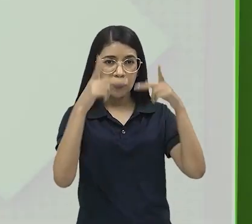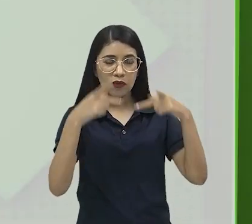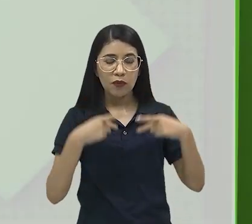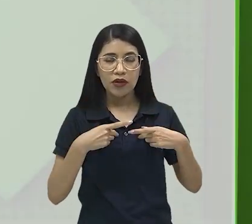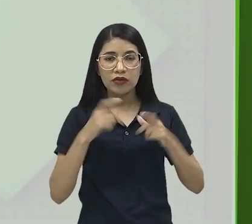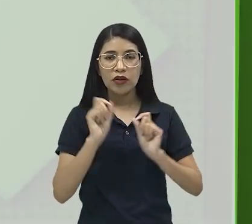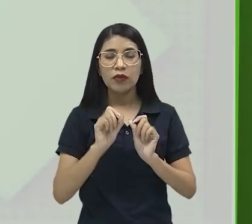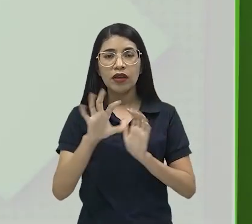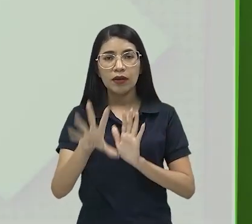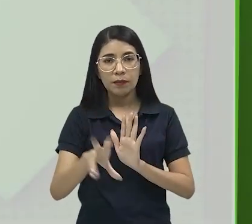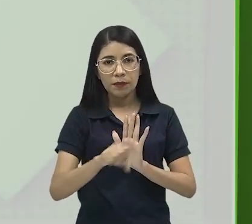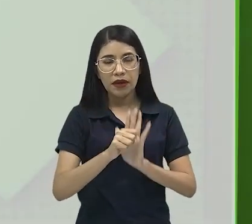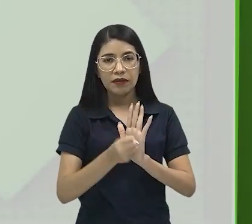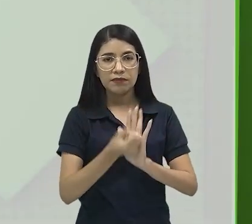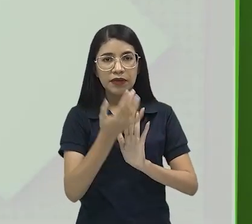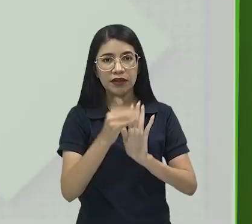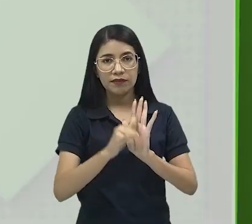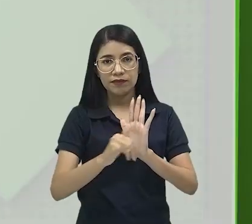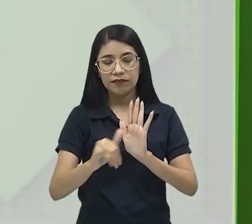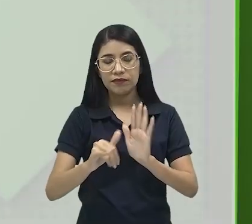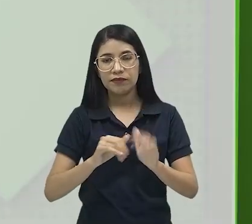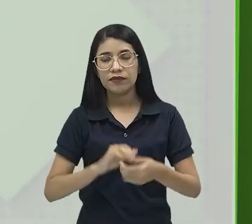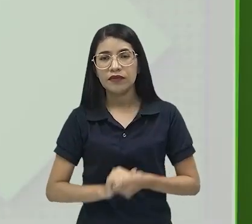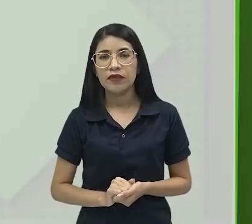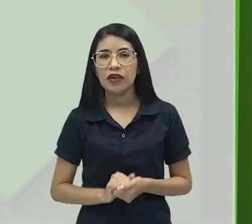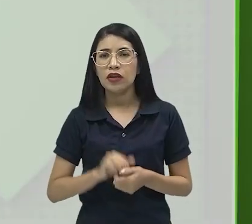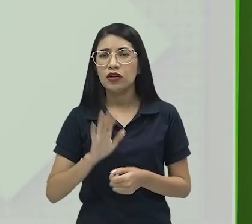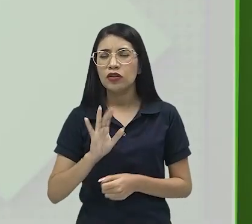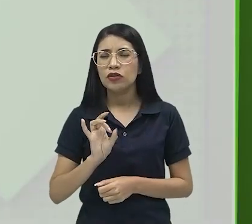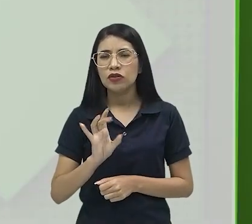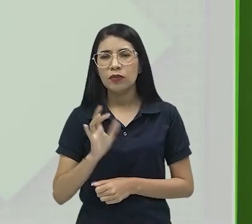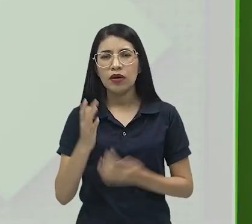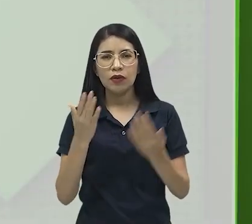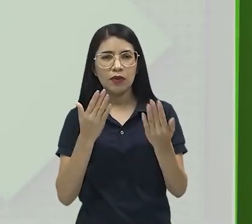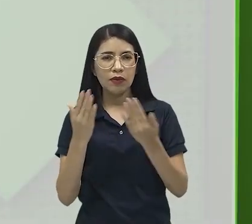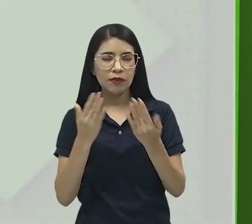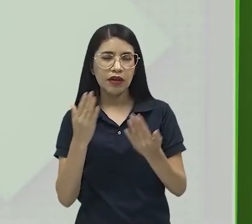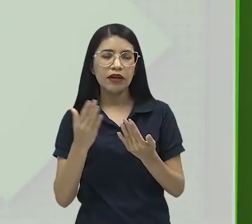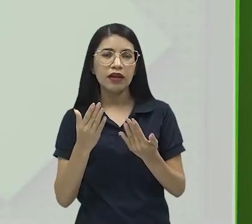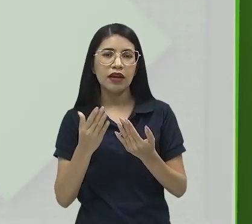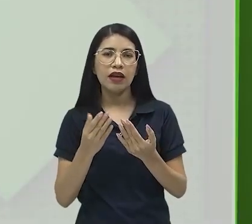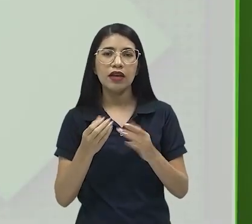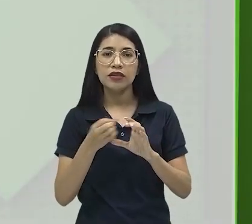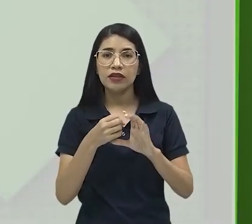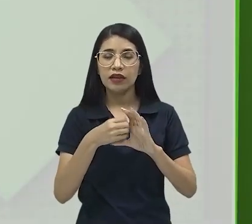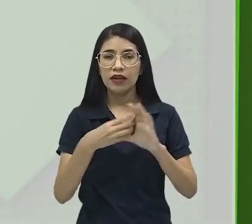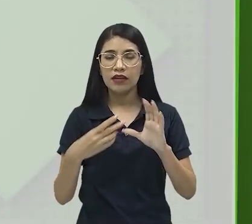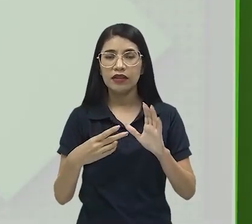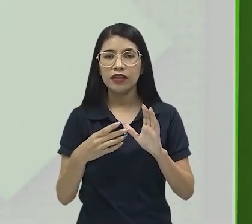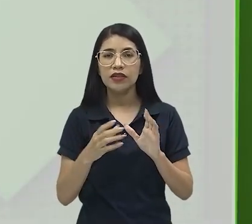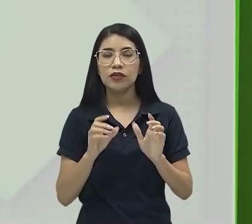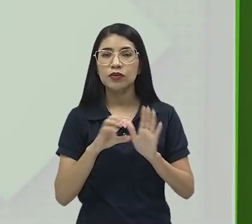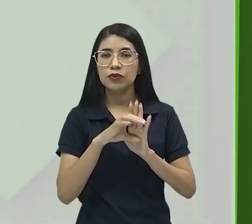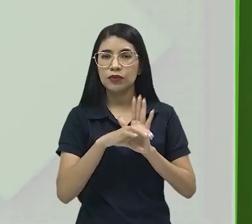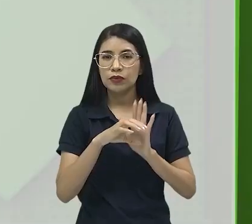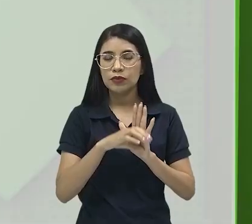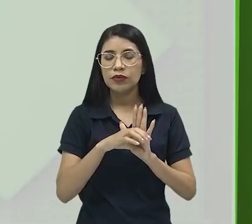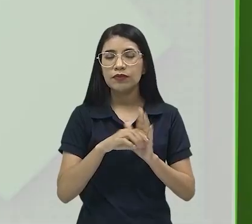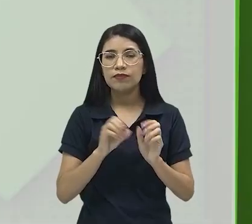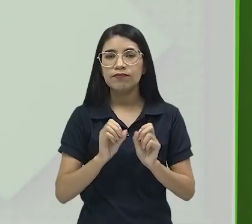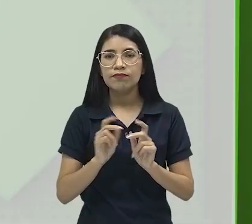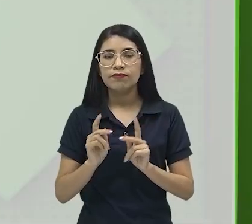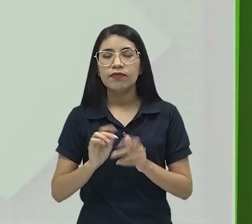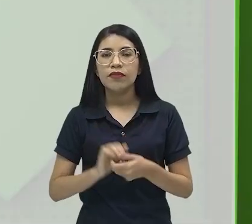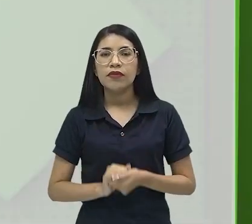seres heterotróficos, tá? Só para mostrar para vocês uma diferença destes dois conceitos,